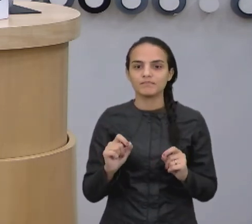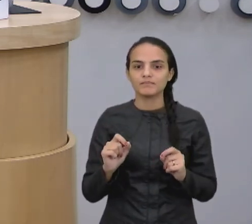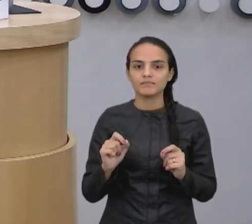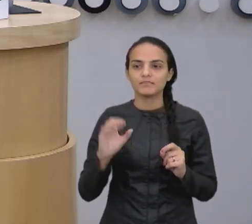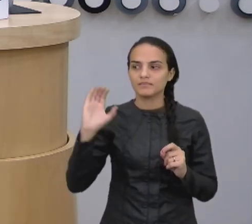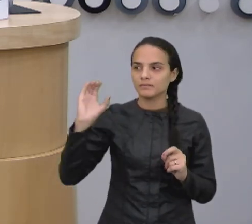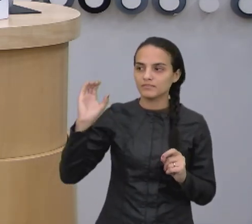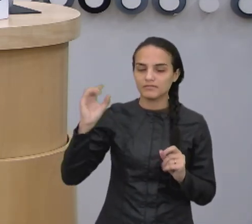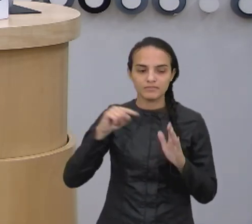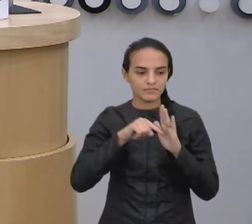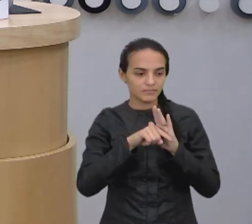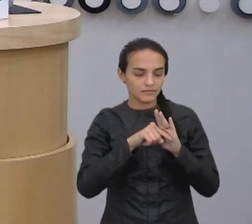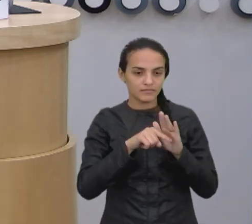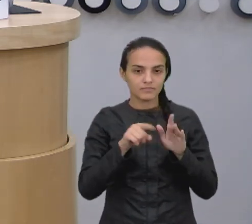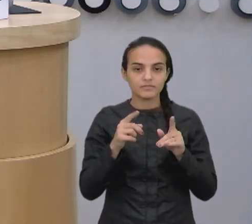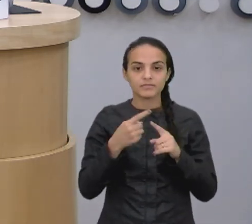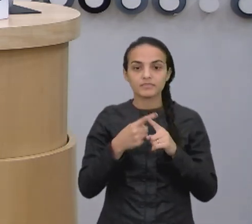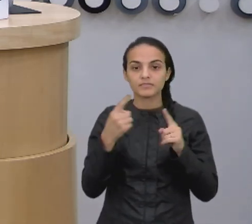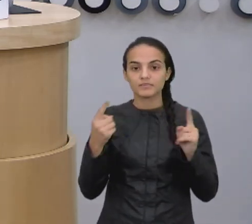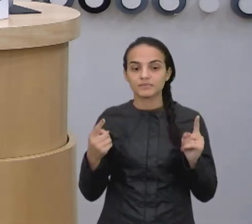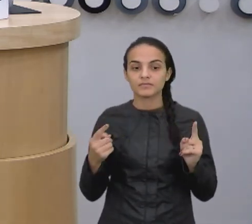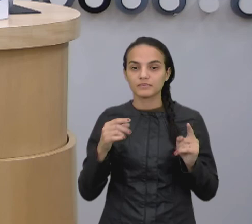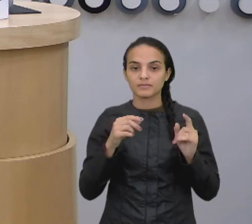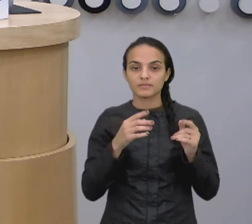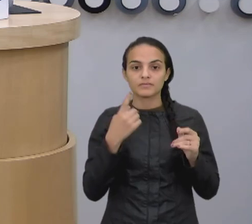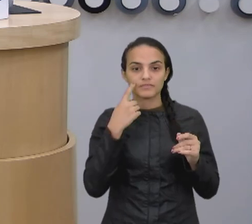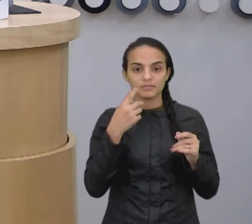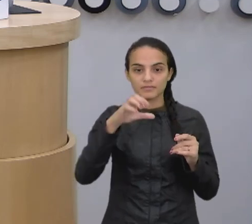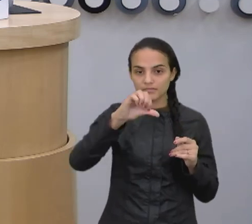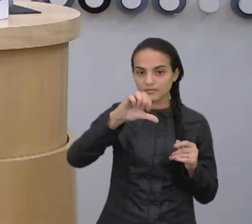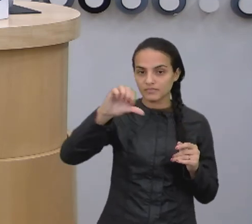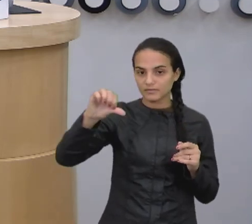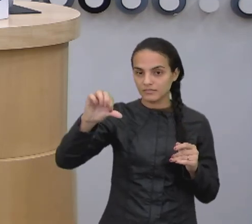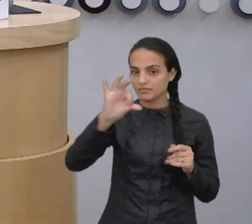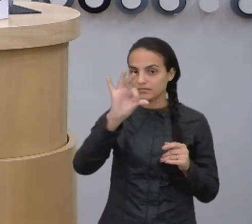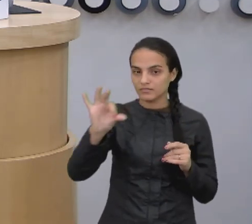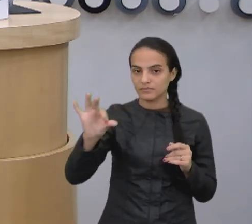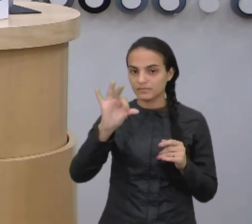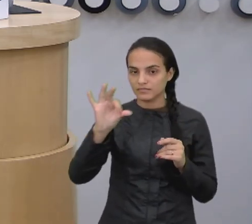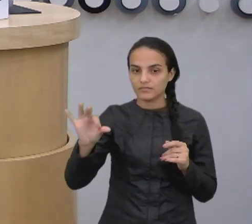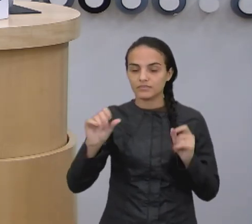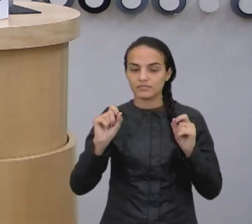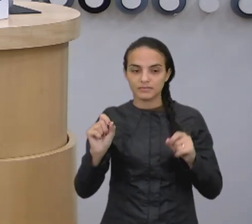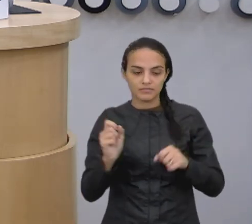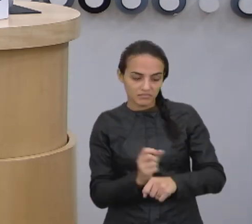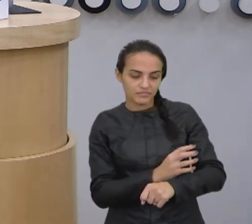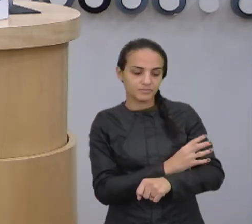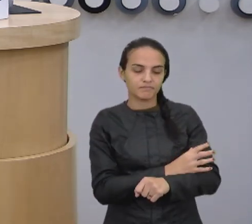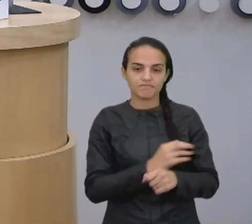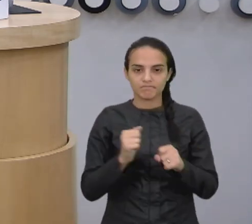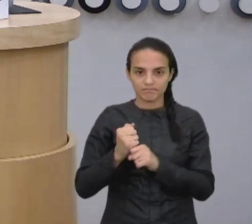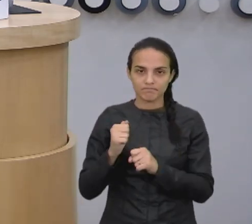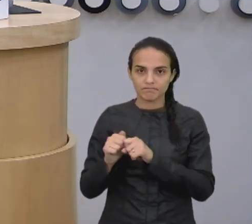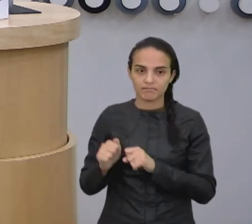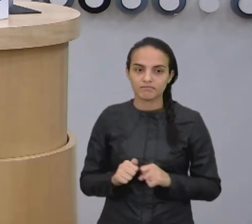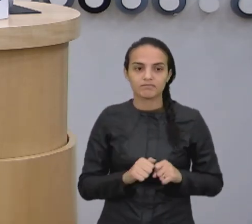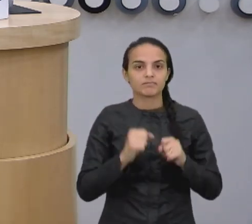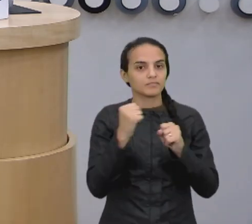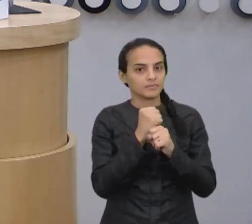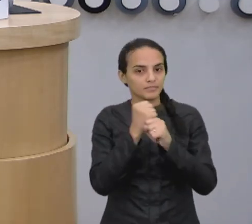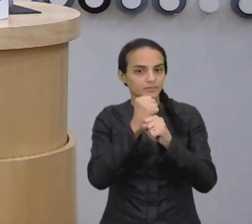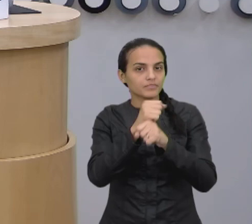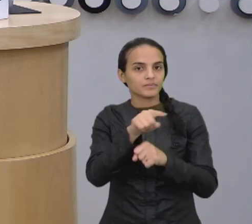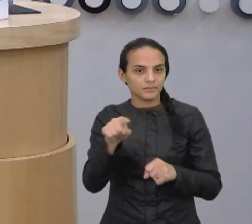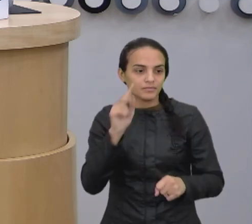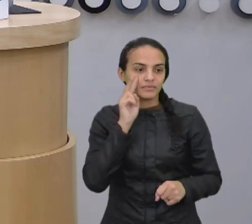cientista que falou, mas é 1% de inspiração e 99% de transpiração para a realização de uma obra. E vocês